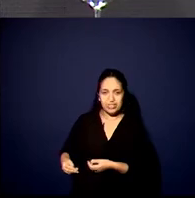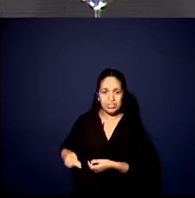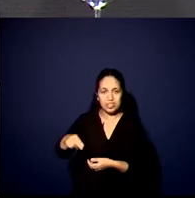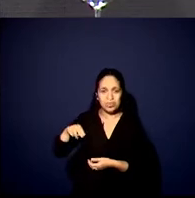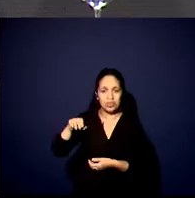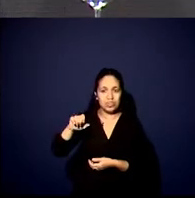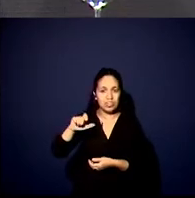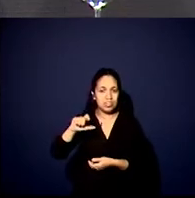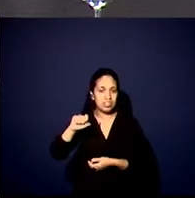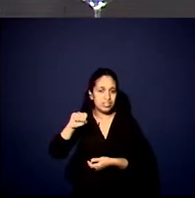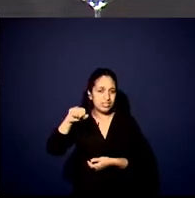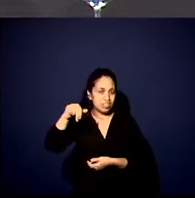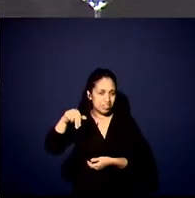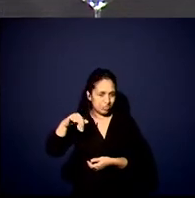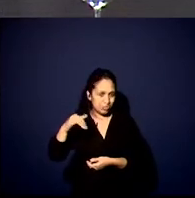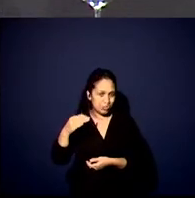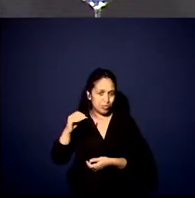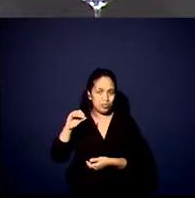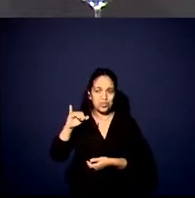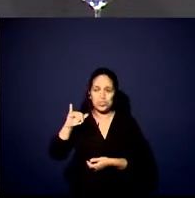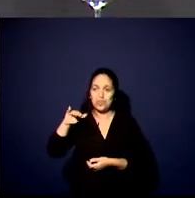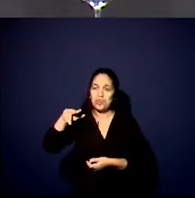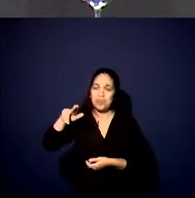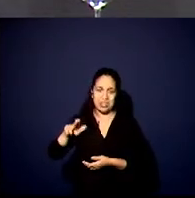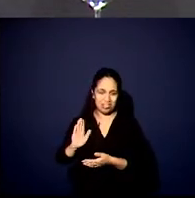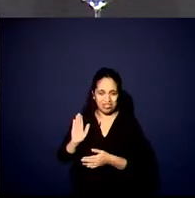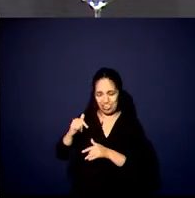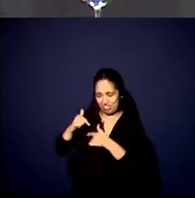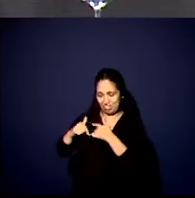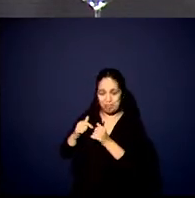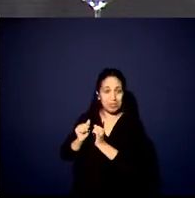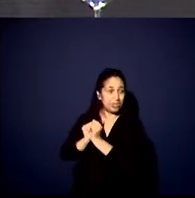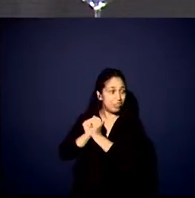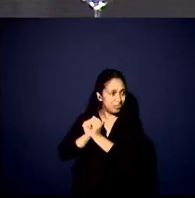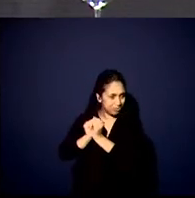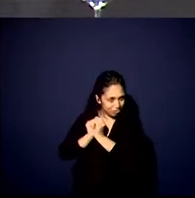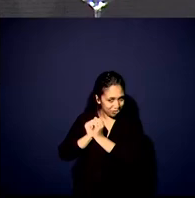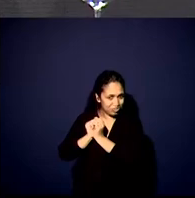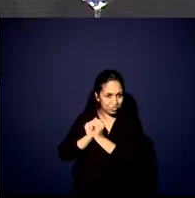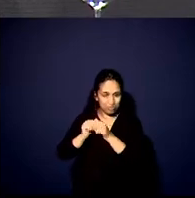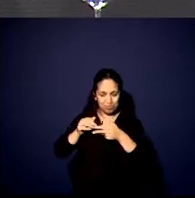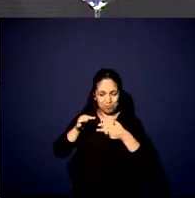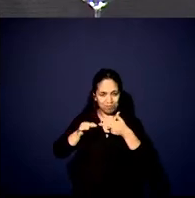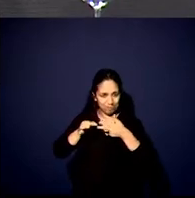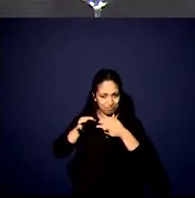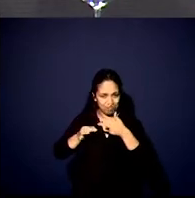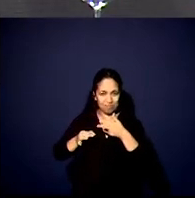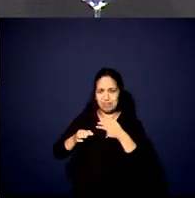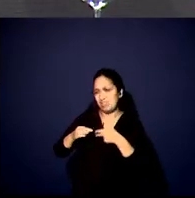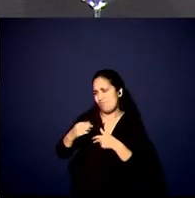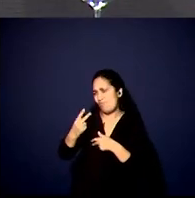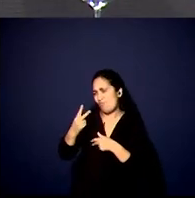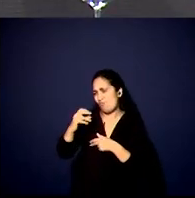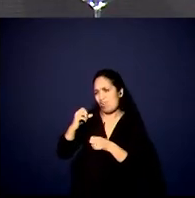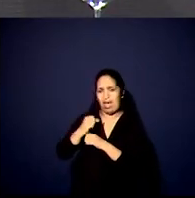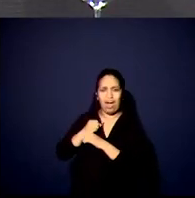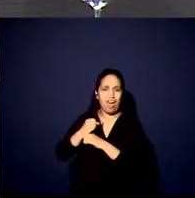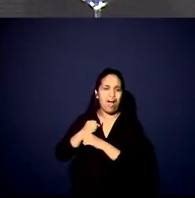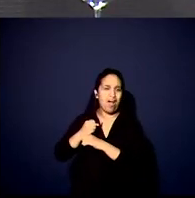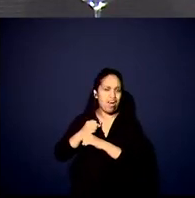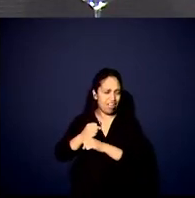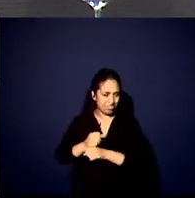Jobim pessoa com quem eu tive a honra de trabalhar no poder judiciário já há mais de duas décadas e